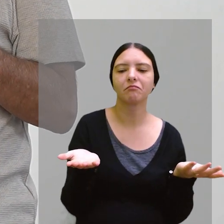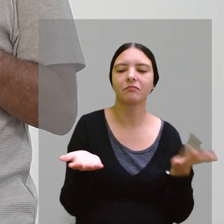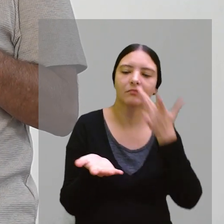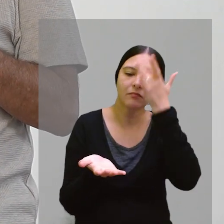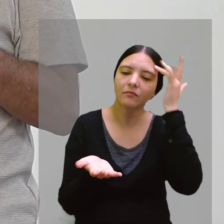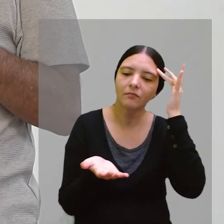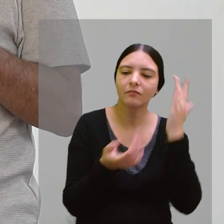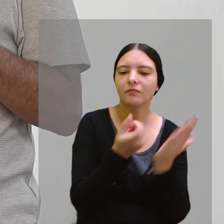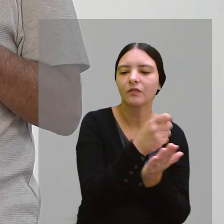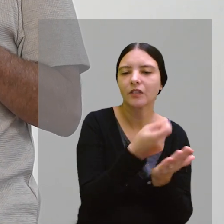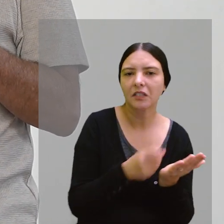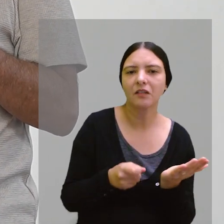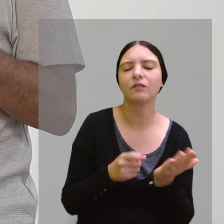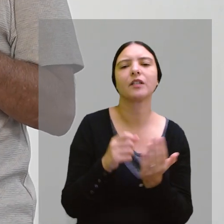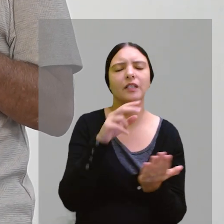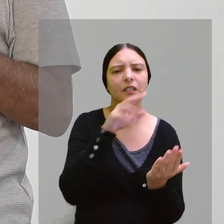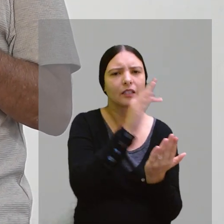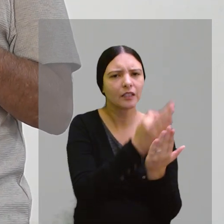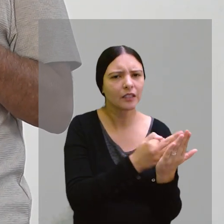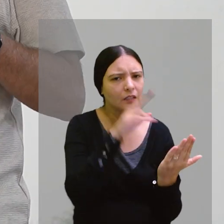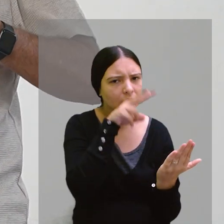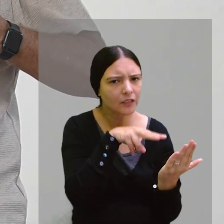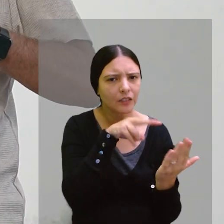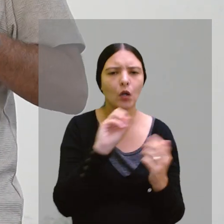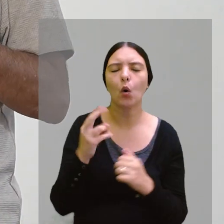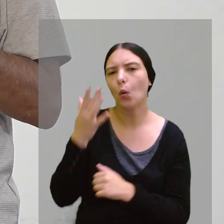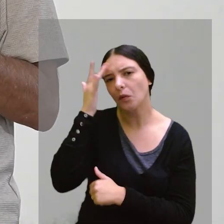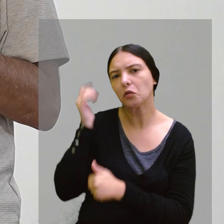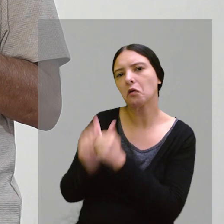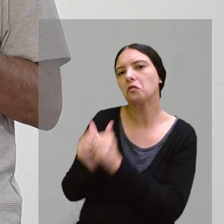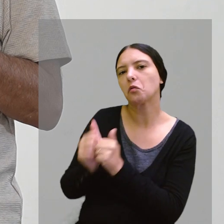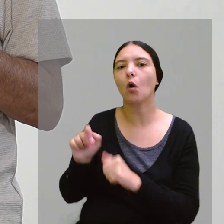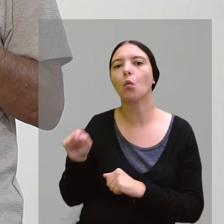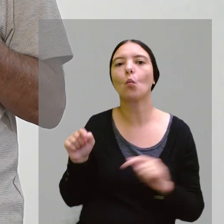sabe escrever, interpretar um texto, ou quem sabe jogar futebol?